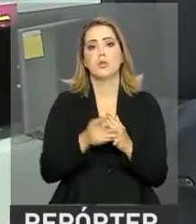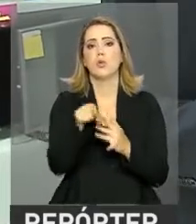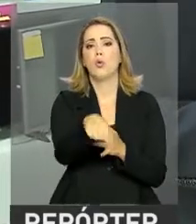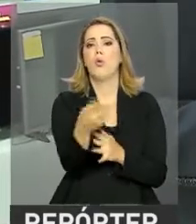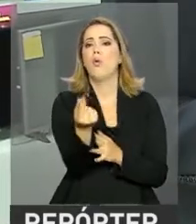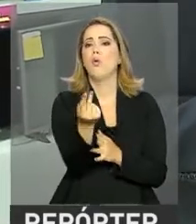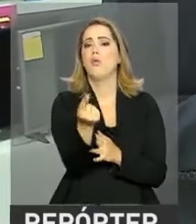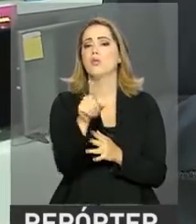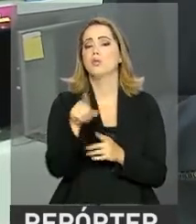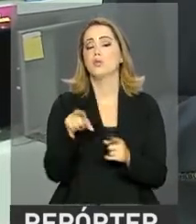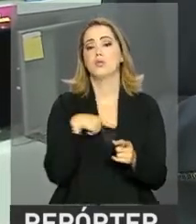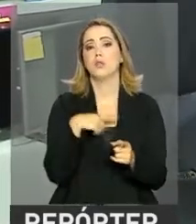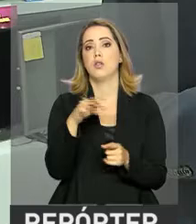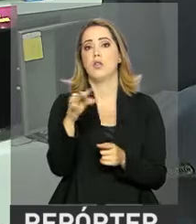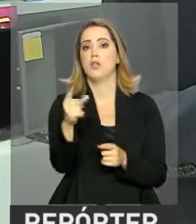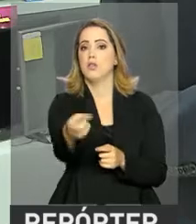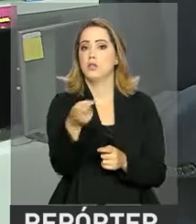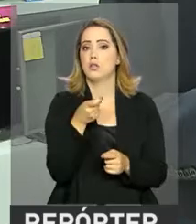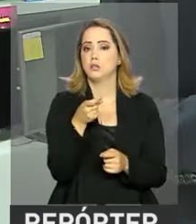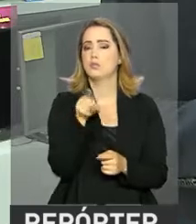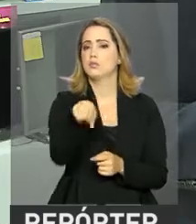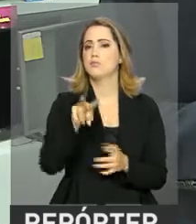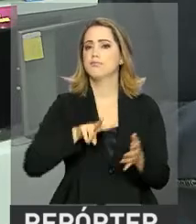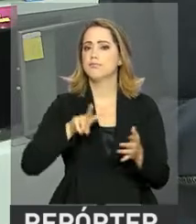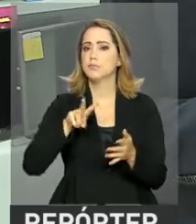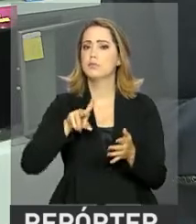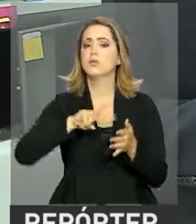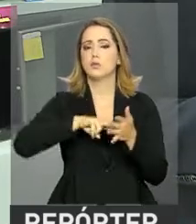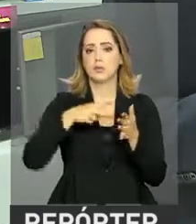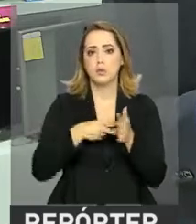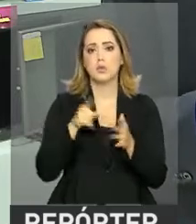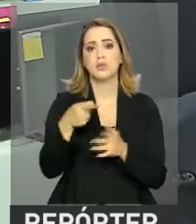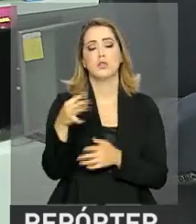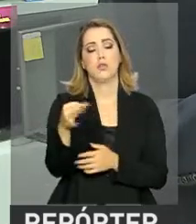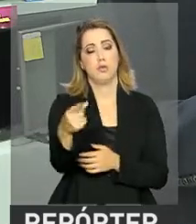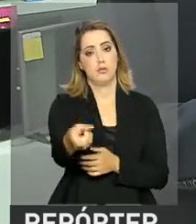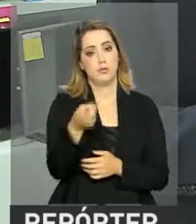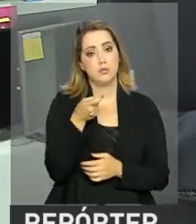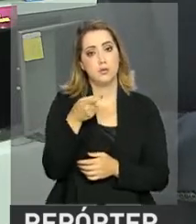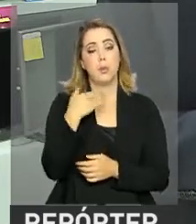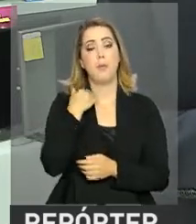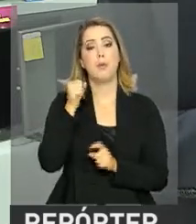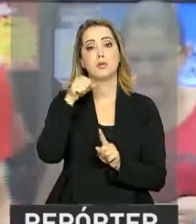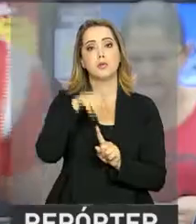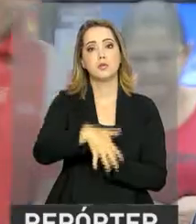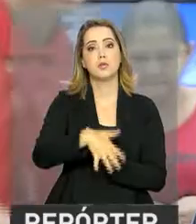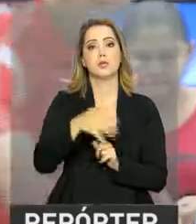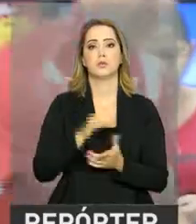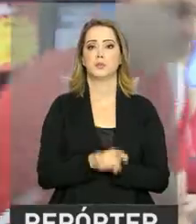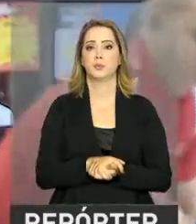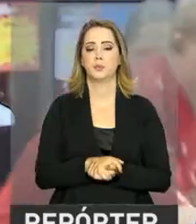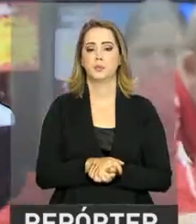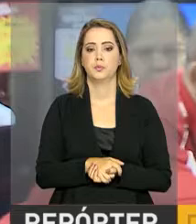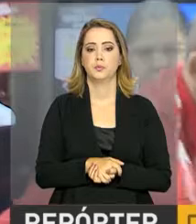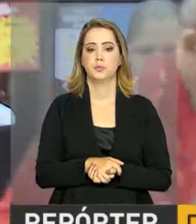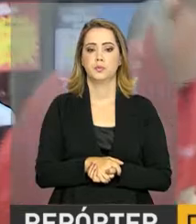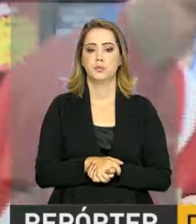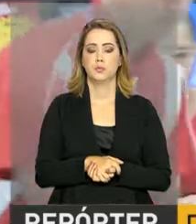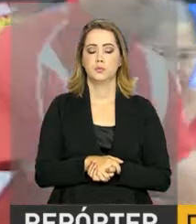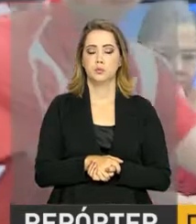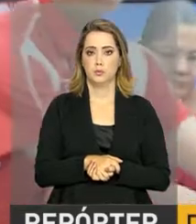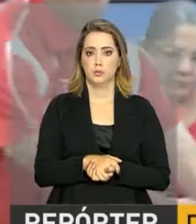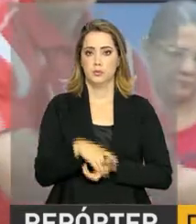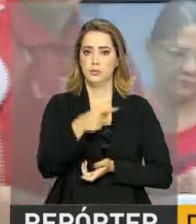deste produto uma taxa que tem como referência os juros definidos pelo Banco Central. Essa redução, eu acho que